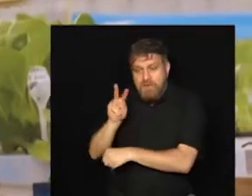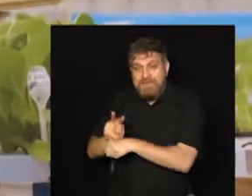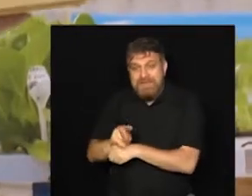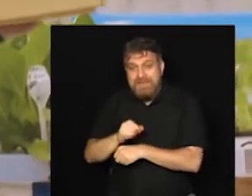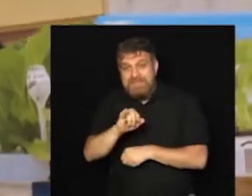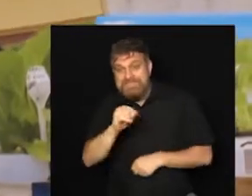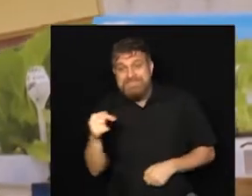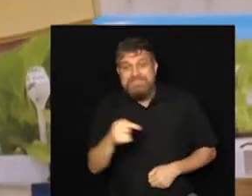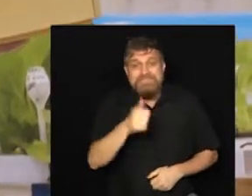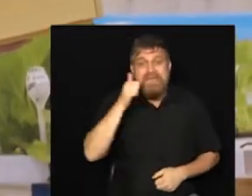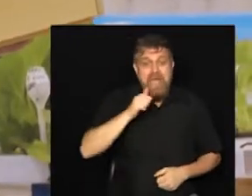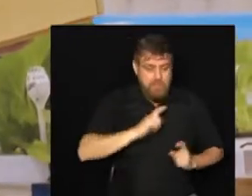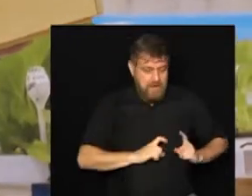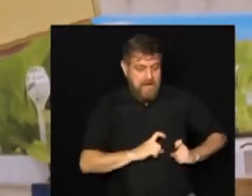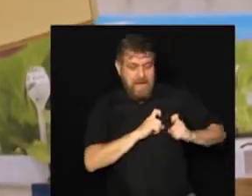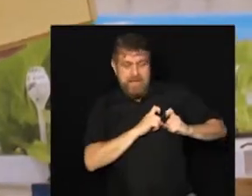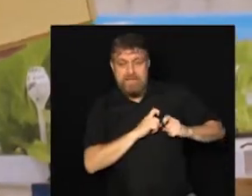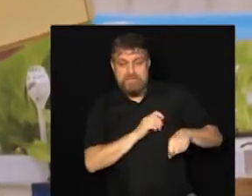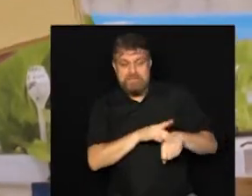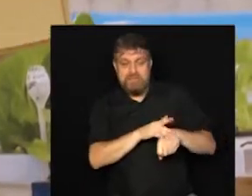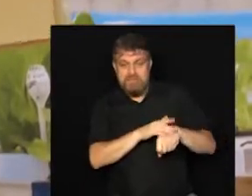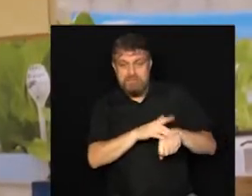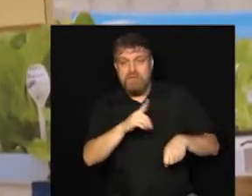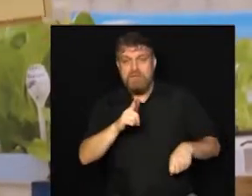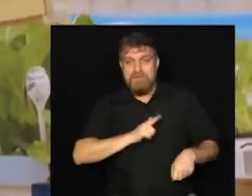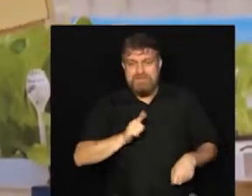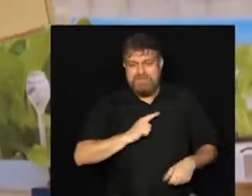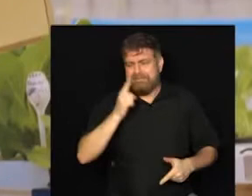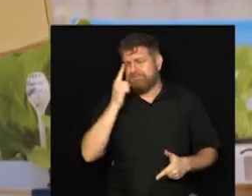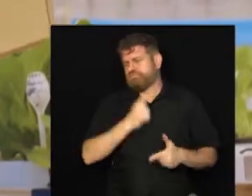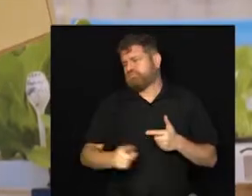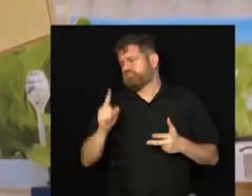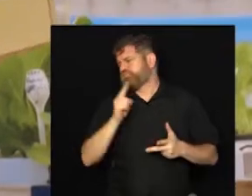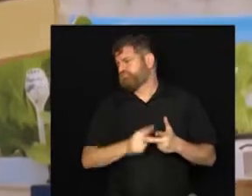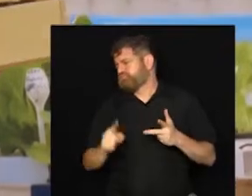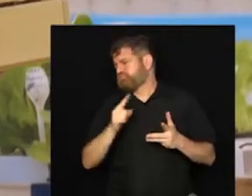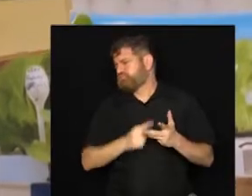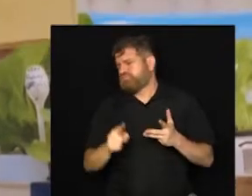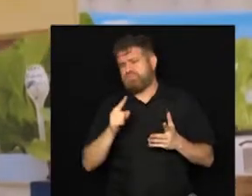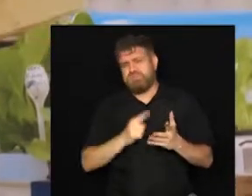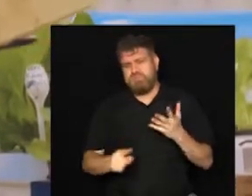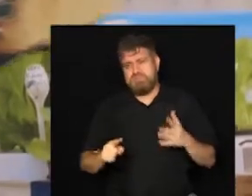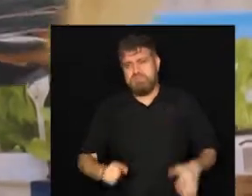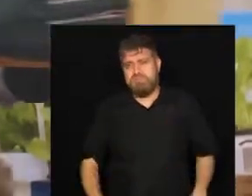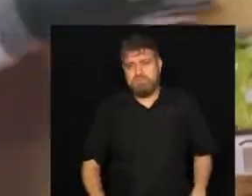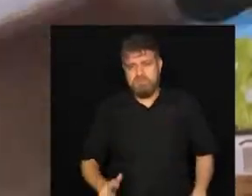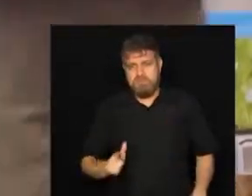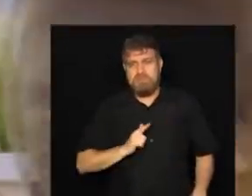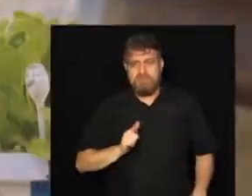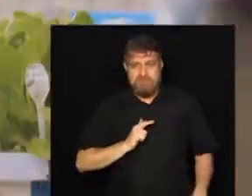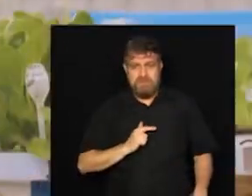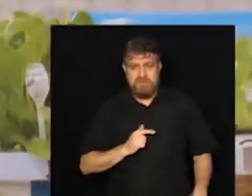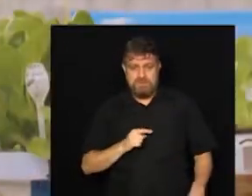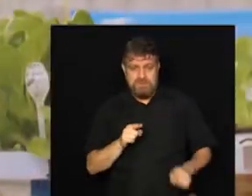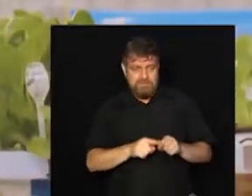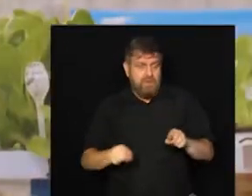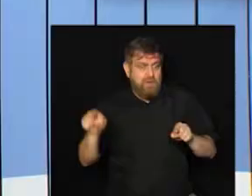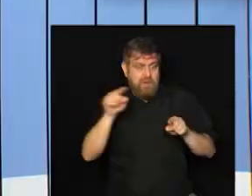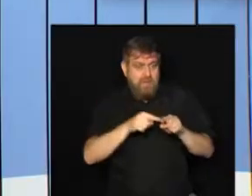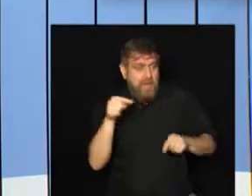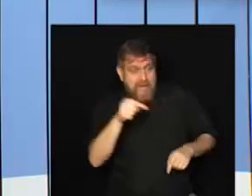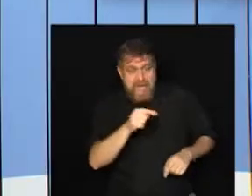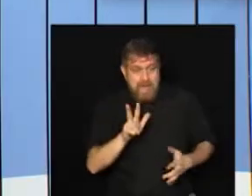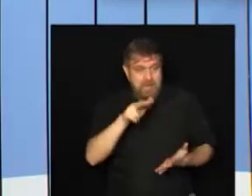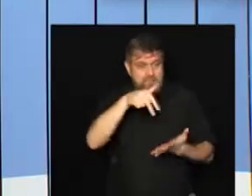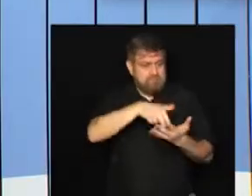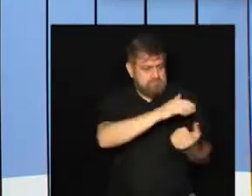essa mulher é cometida de câncer, tem toda uma problemática por trás dela. É um círculo, né, que ela está